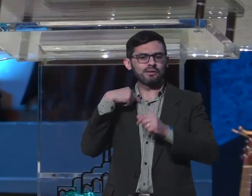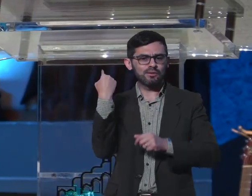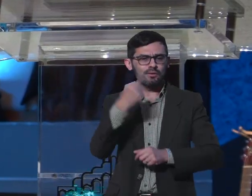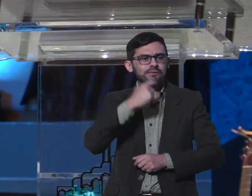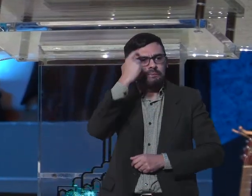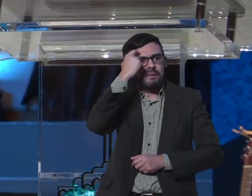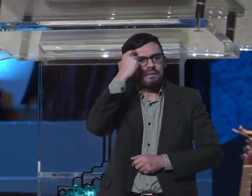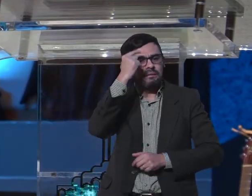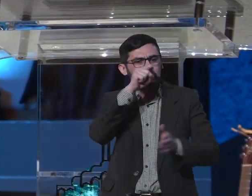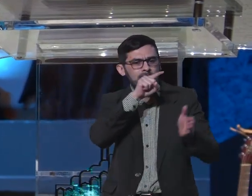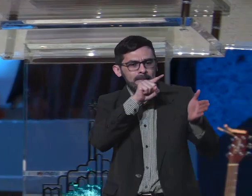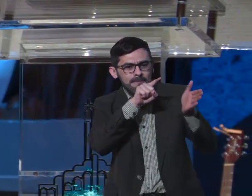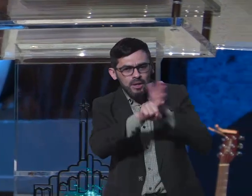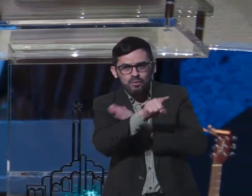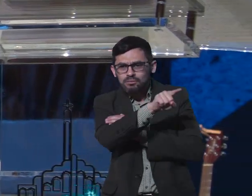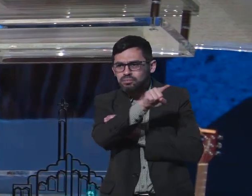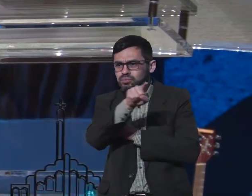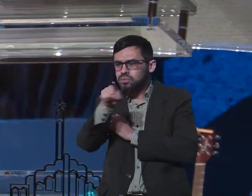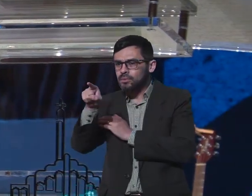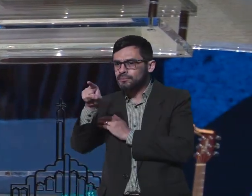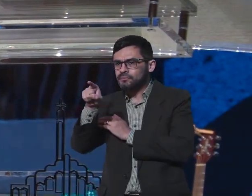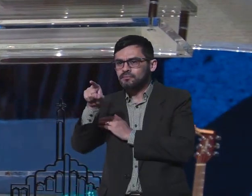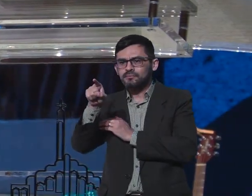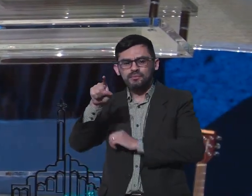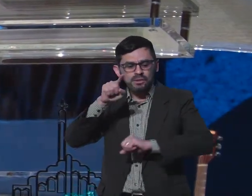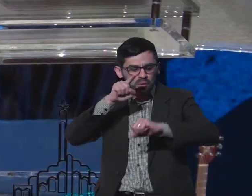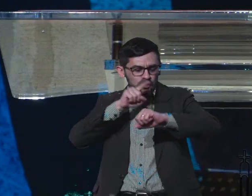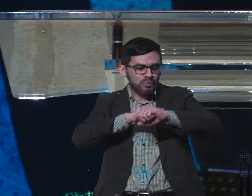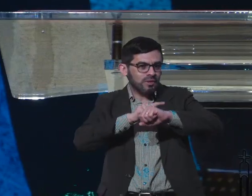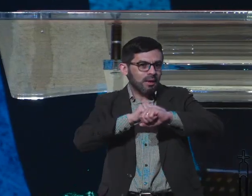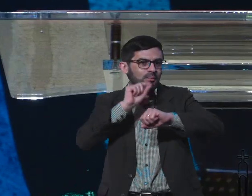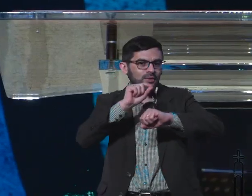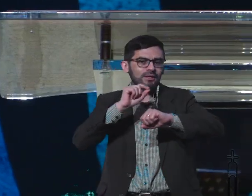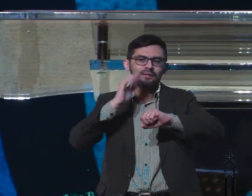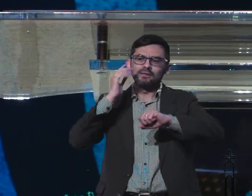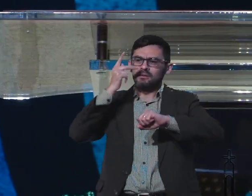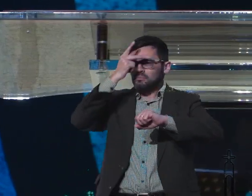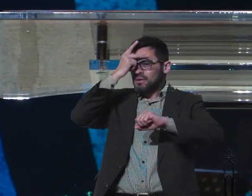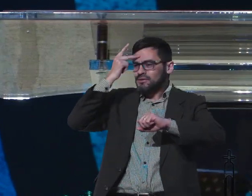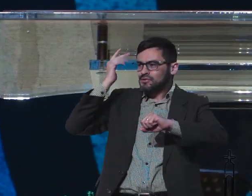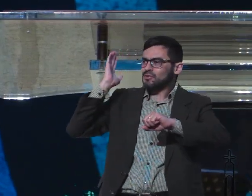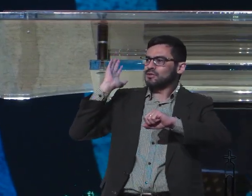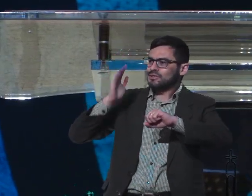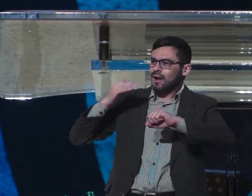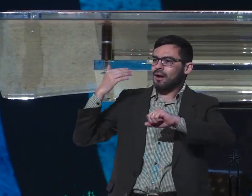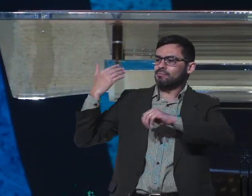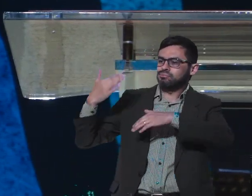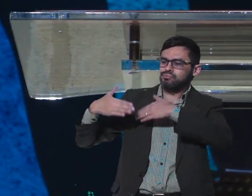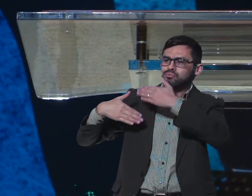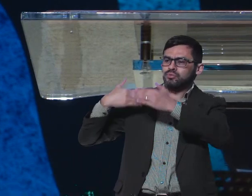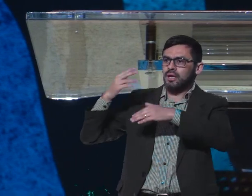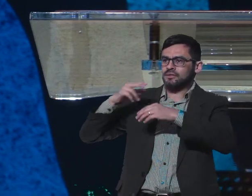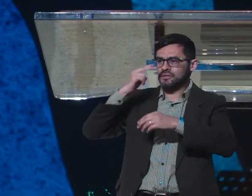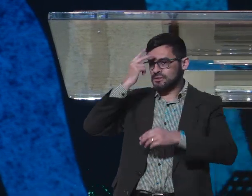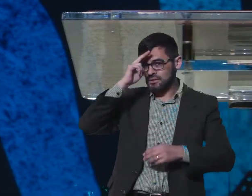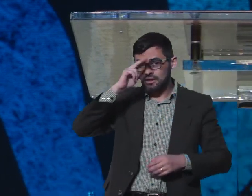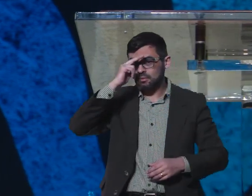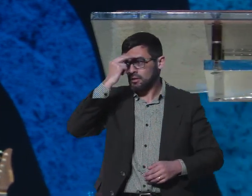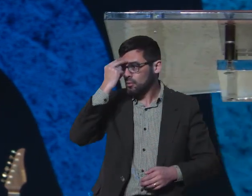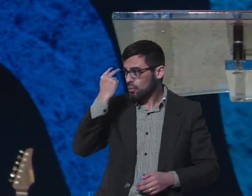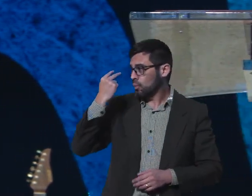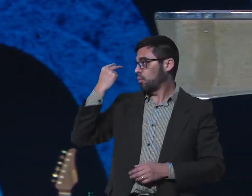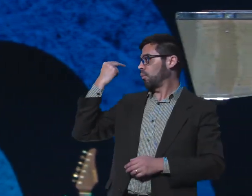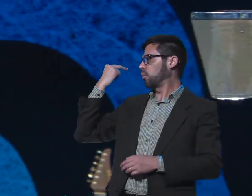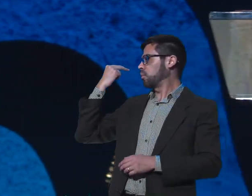pergunta. Quando nós olhamos para o tempo, e algumas pessoas que já estão há mais tempo, que olham para trás da sua vida, eles